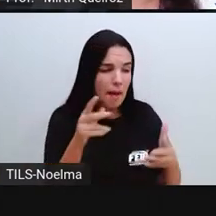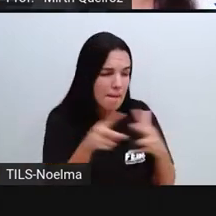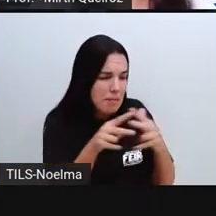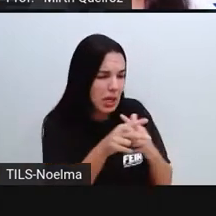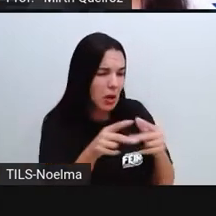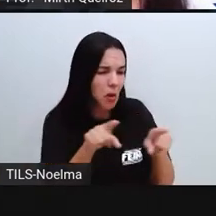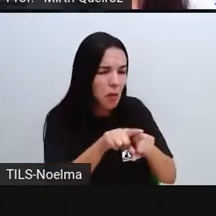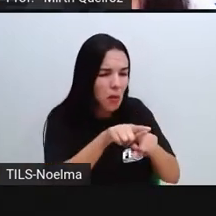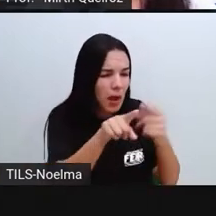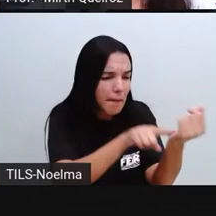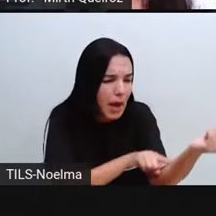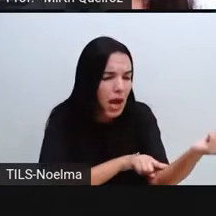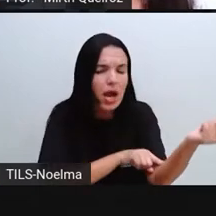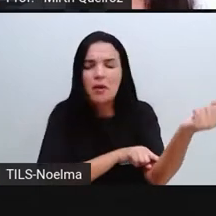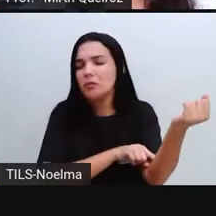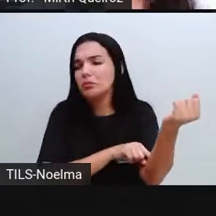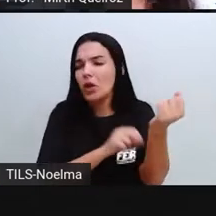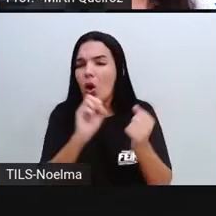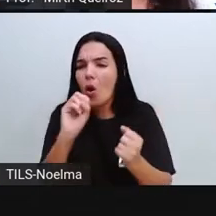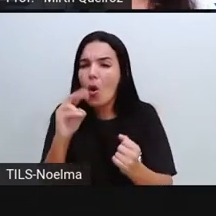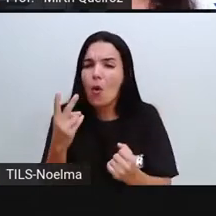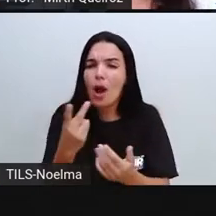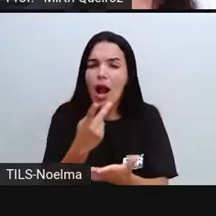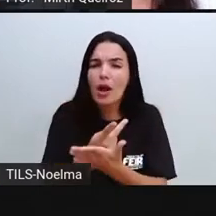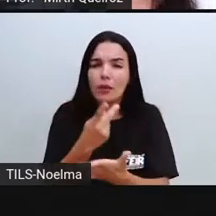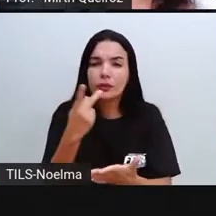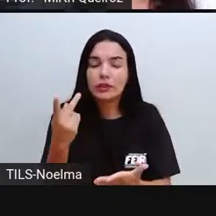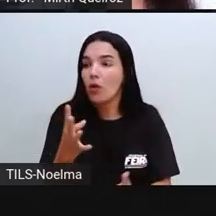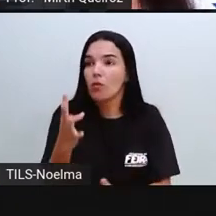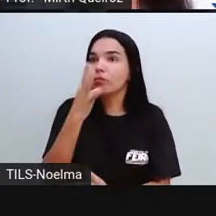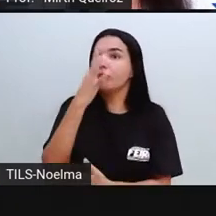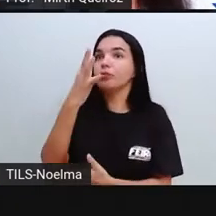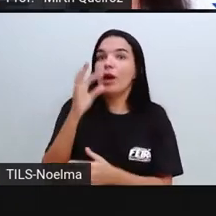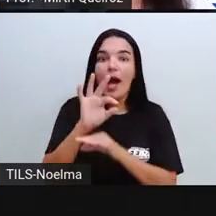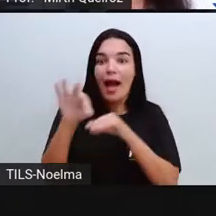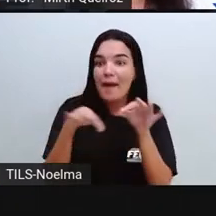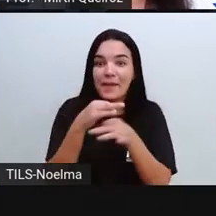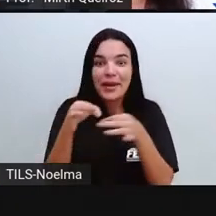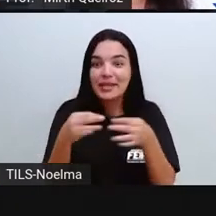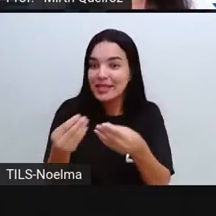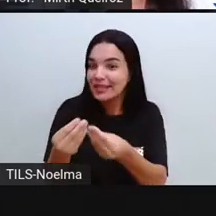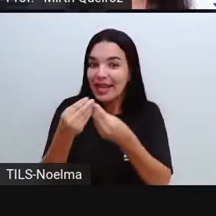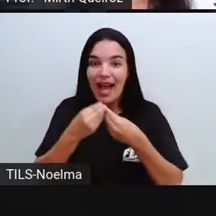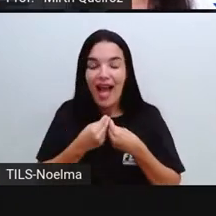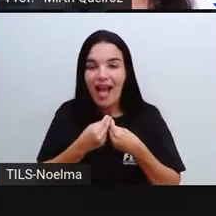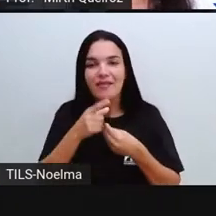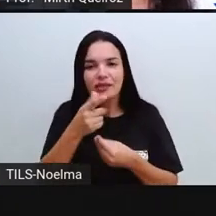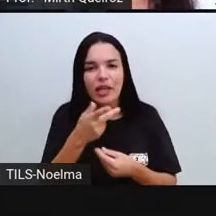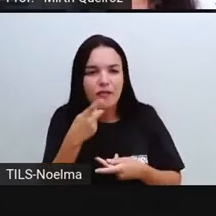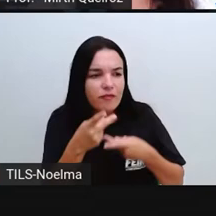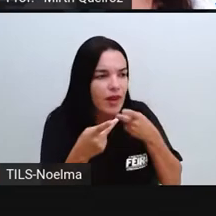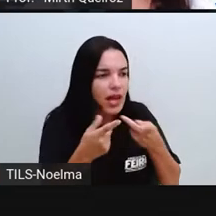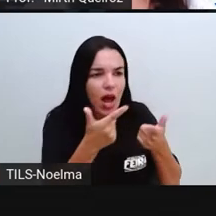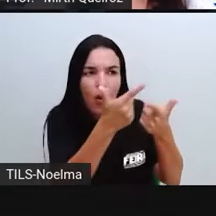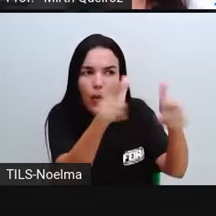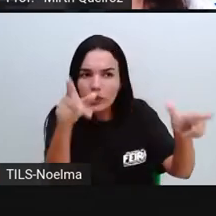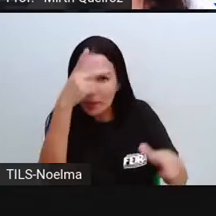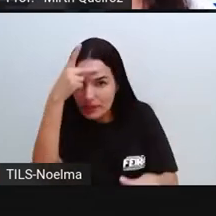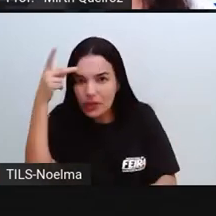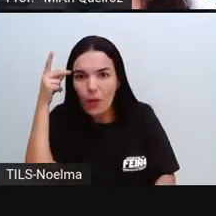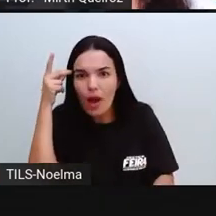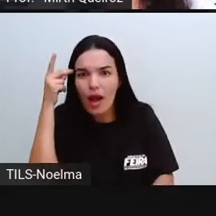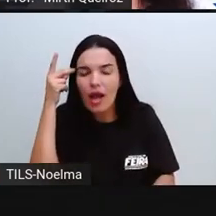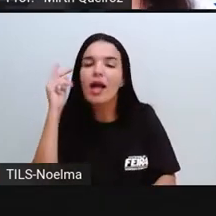irmã, né? Ou aconteceu algo surpreendente, ganhou um presente ou algo do tipo, e você vai contar para o seu pai, para a sua